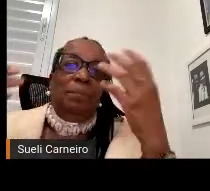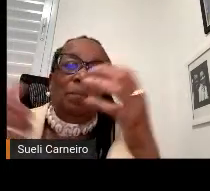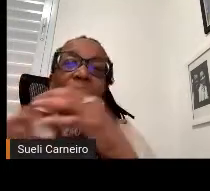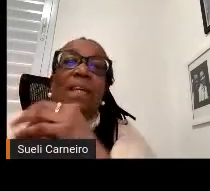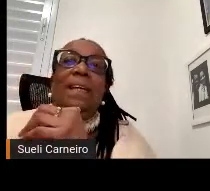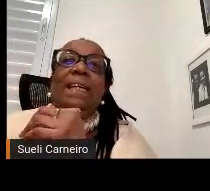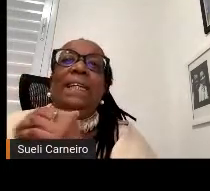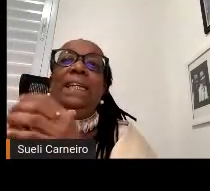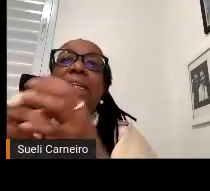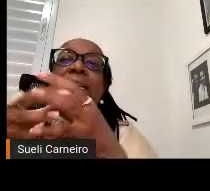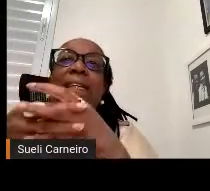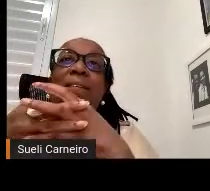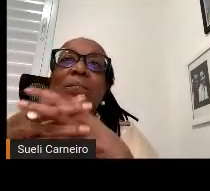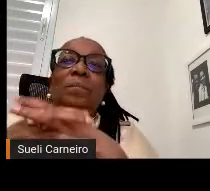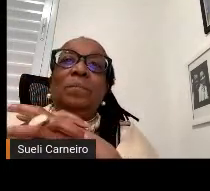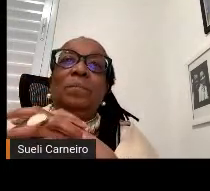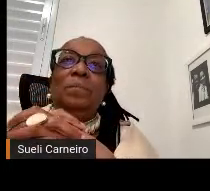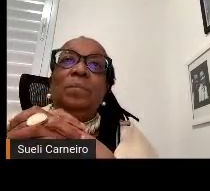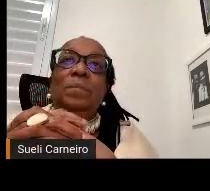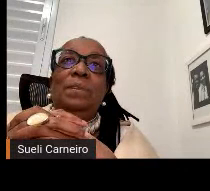Maria.